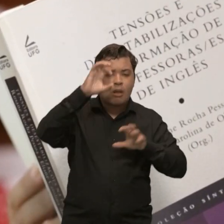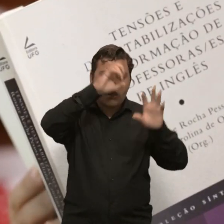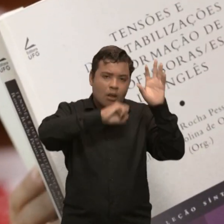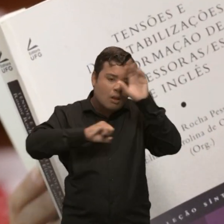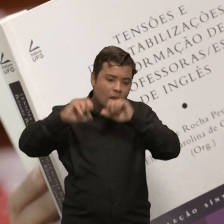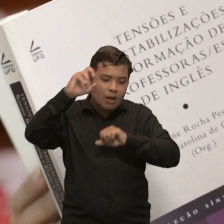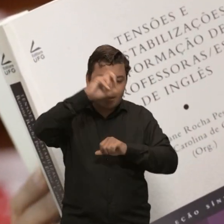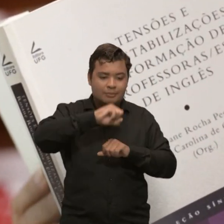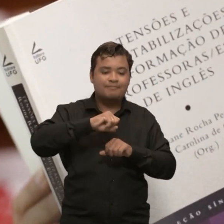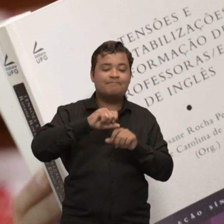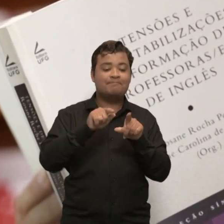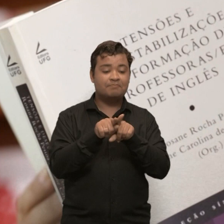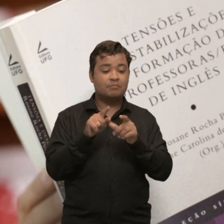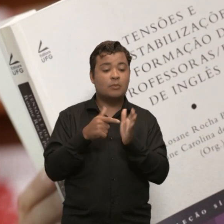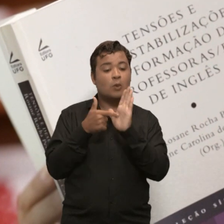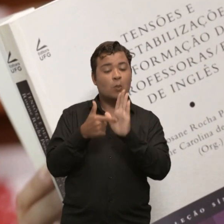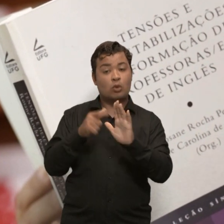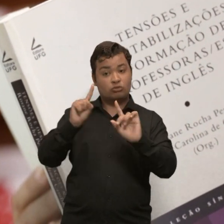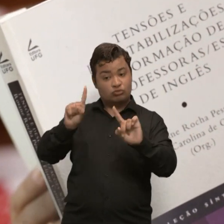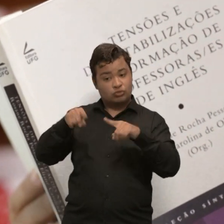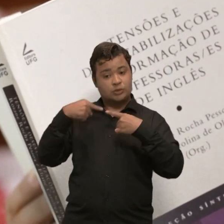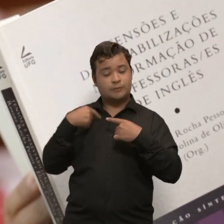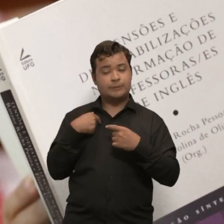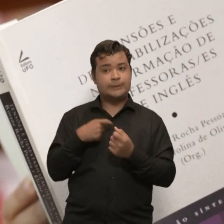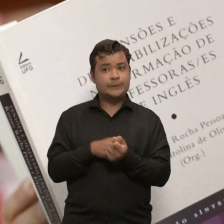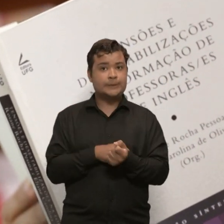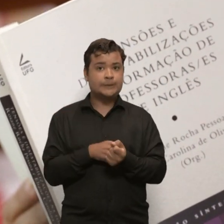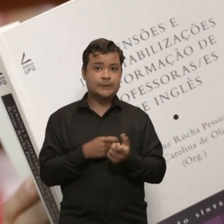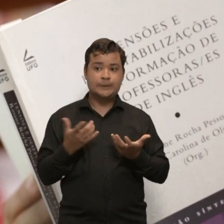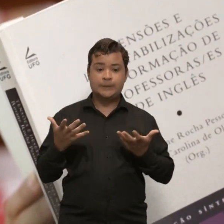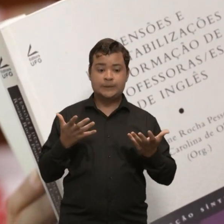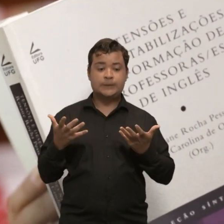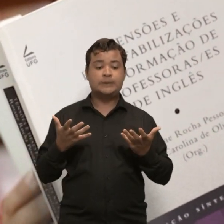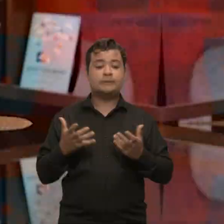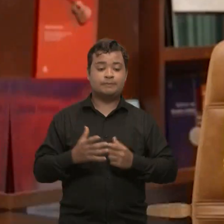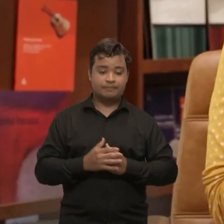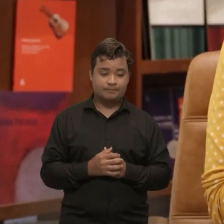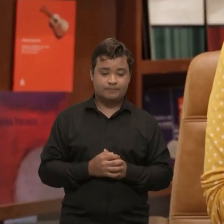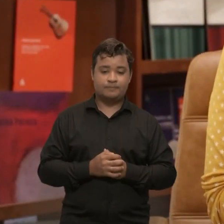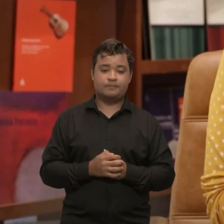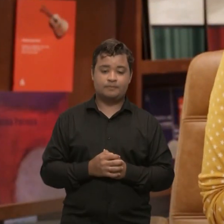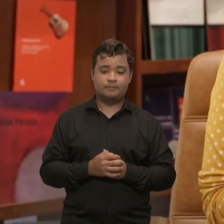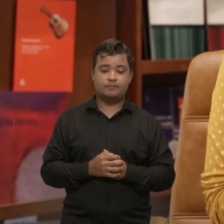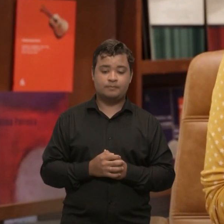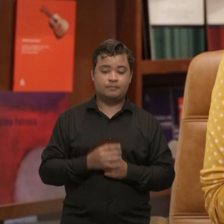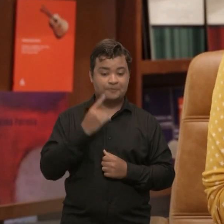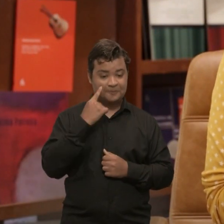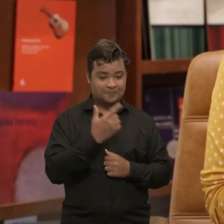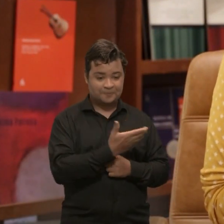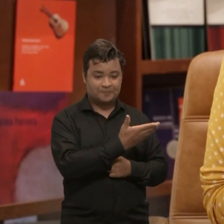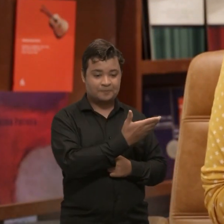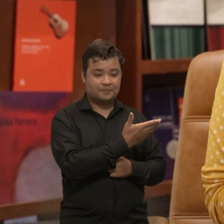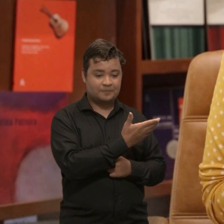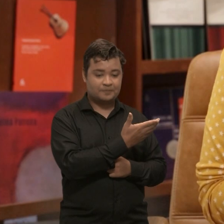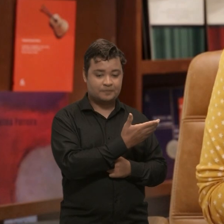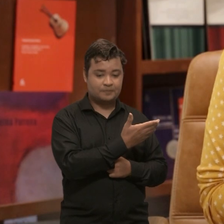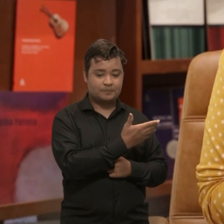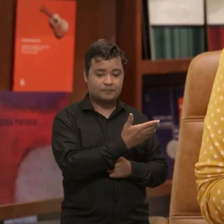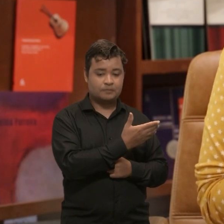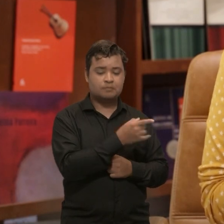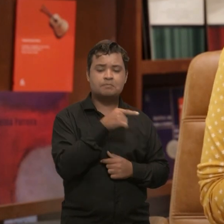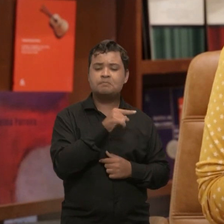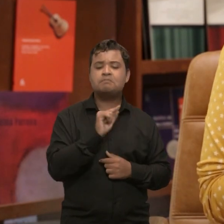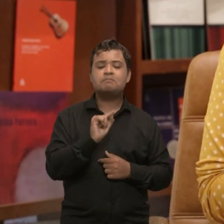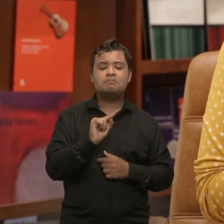abordam até mesmo desafios, tensões e desestabilizações. Fotossíntese é um trabalho que